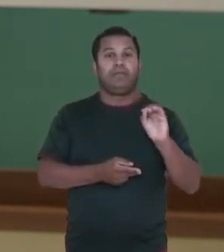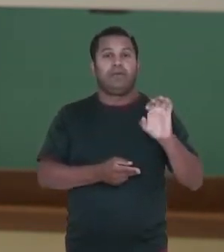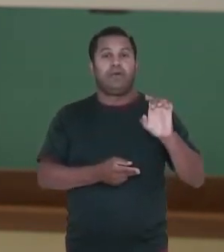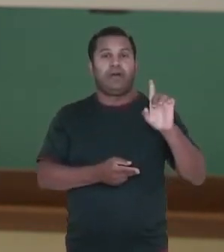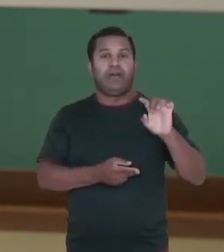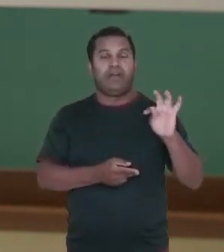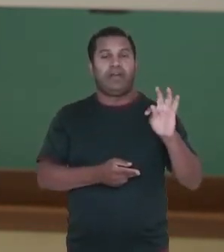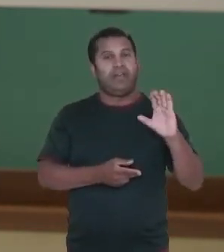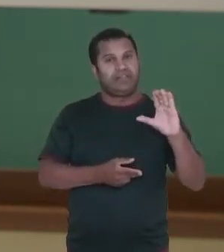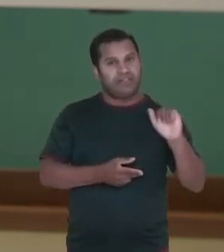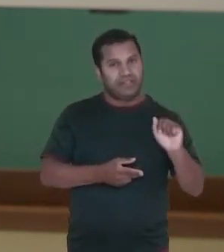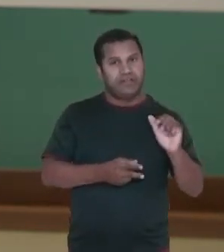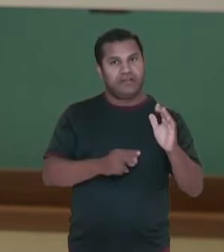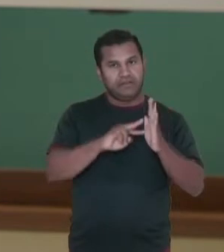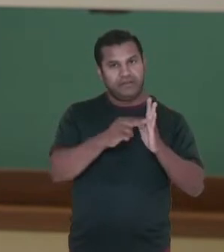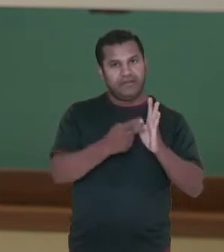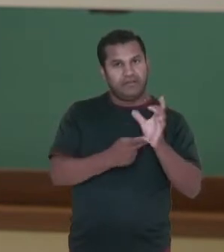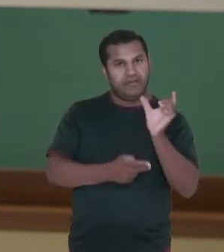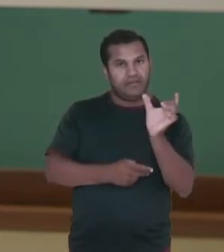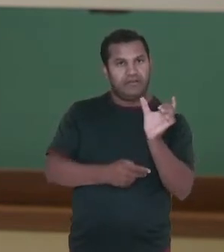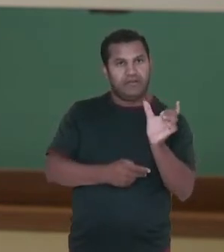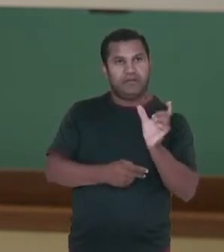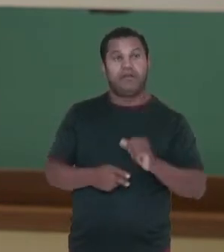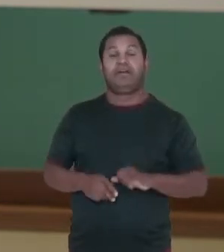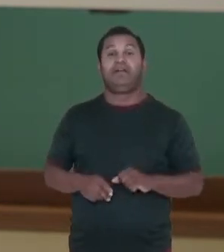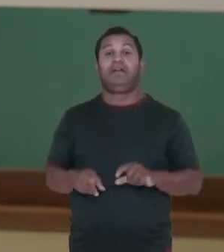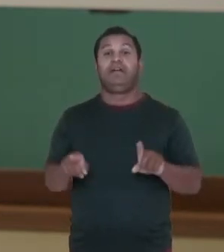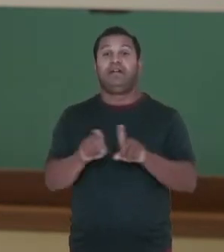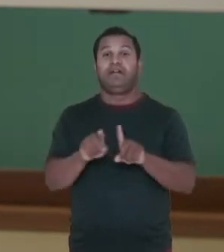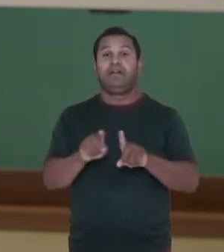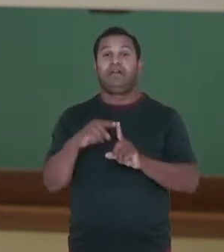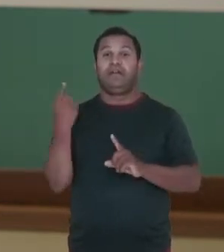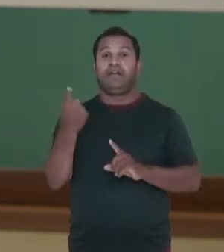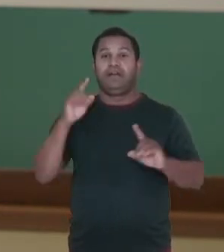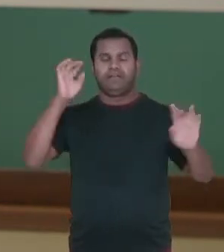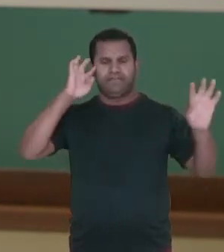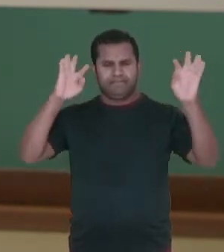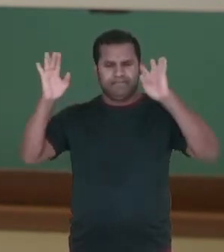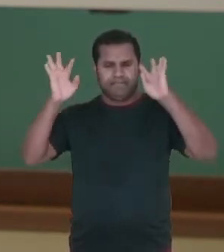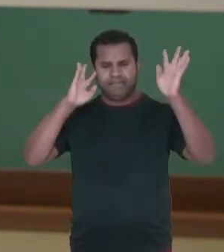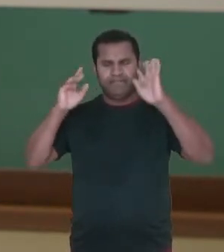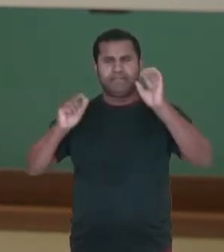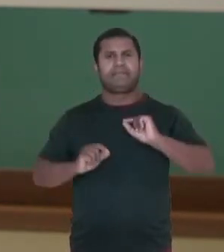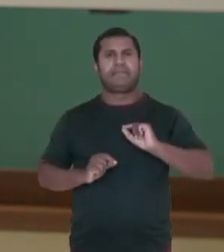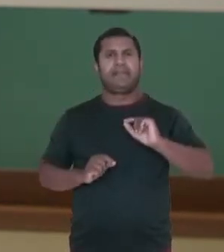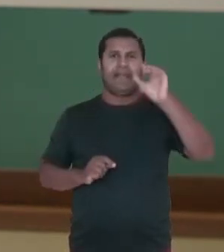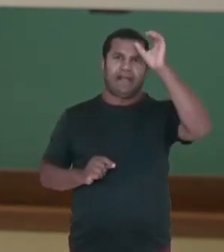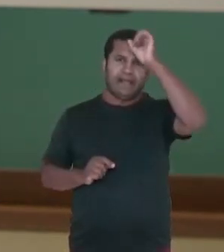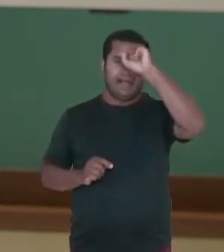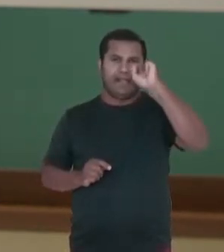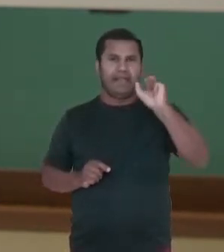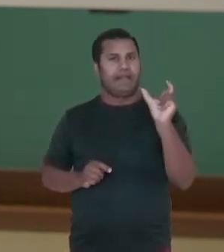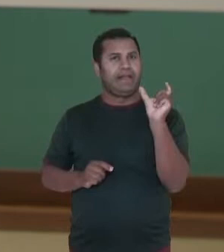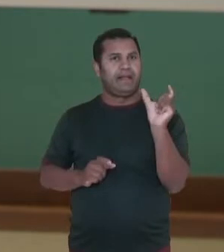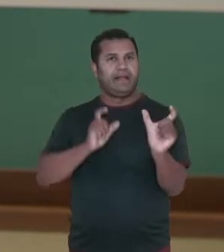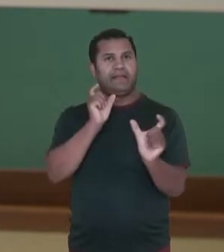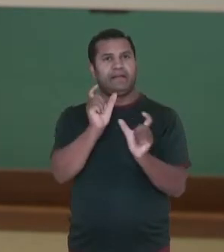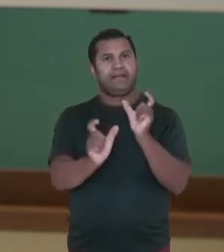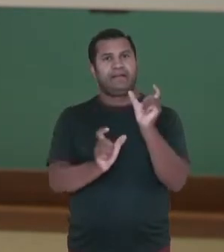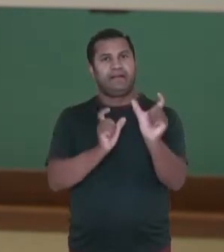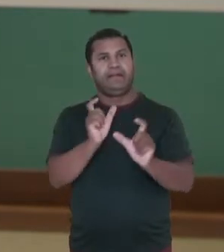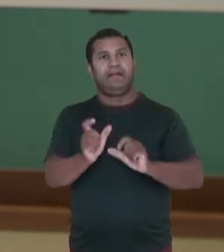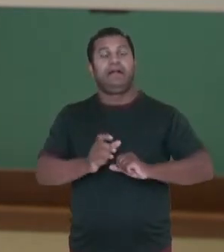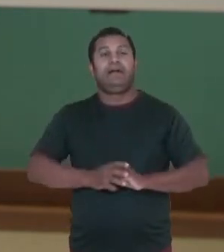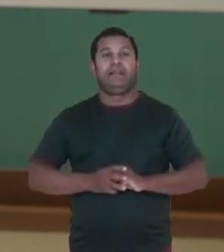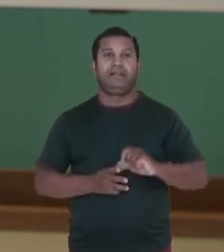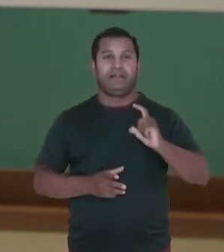bioética? Então, vamos lá que hoje nós vamos aprender o que é, o que ele rege, quais são os pressupostos dessa